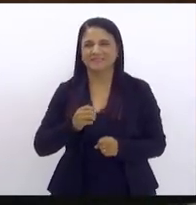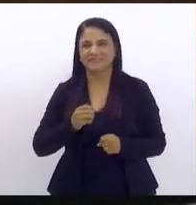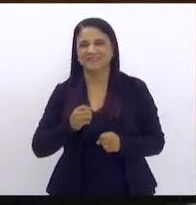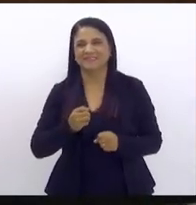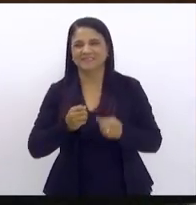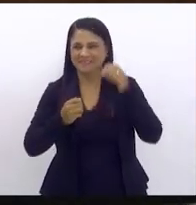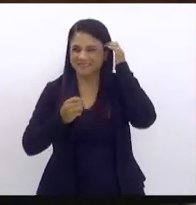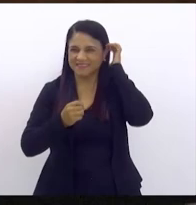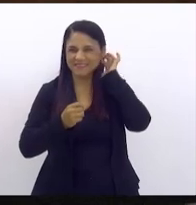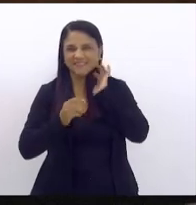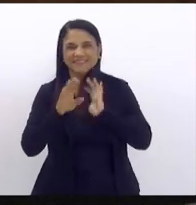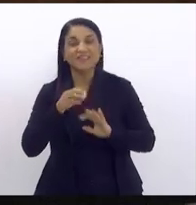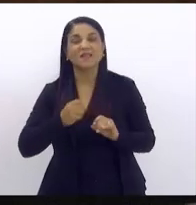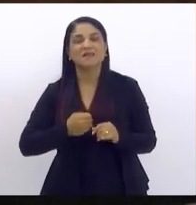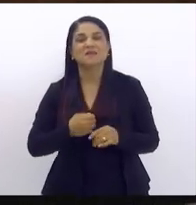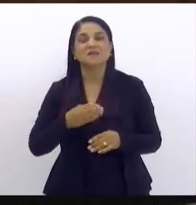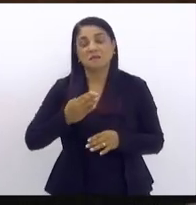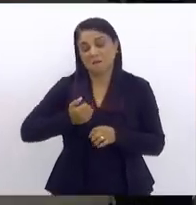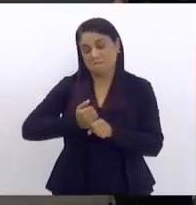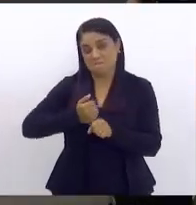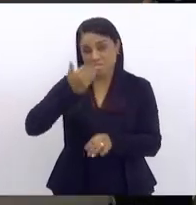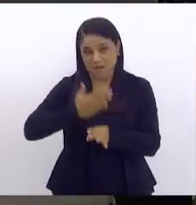e o governador não.